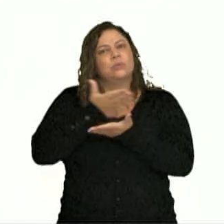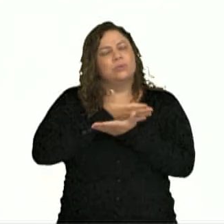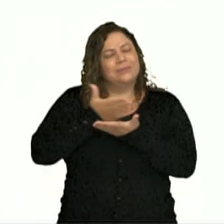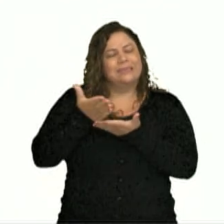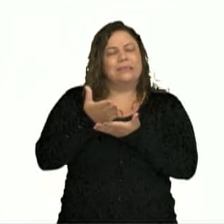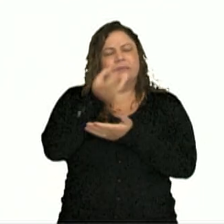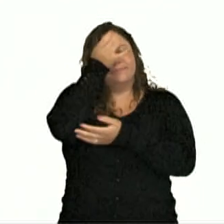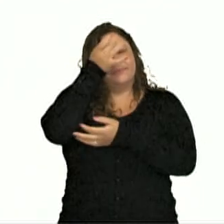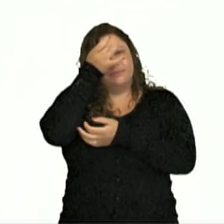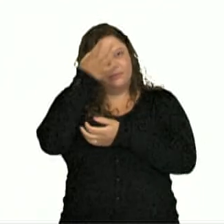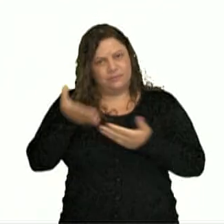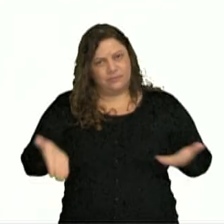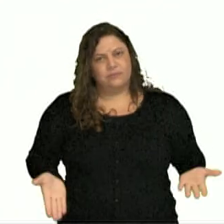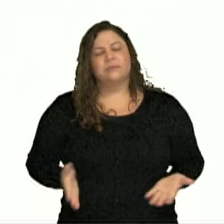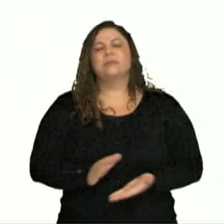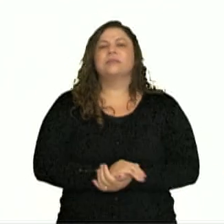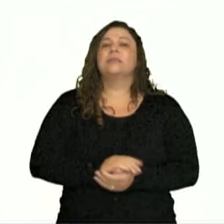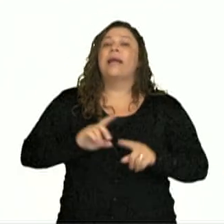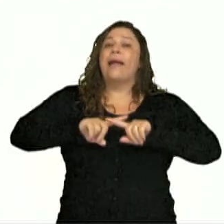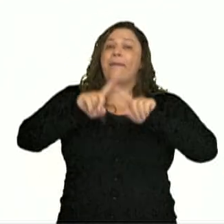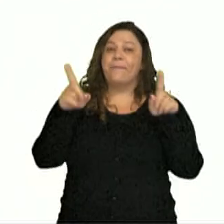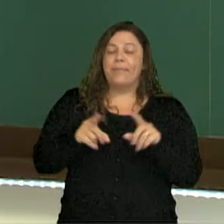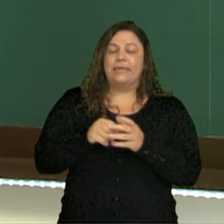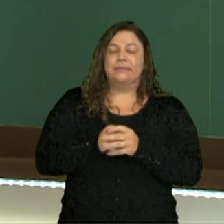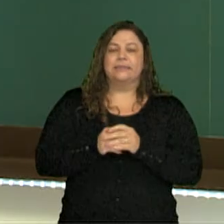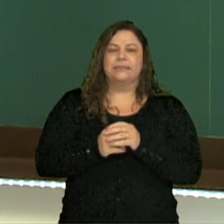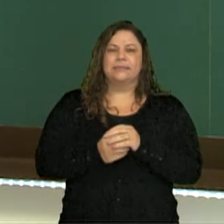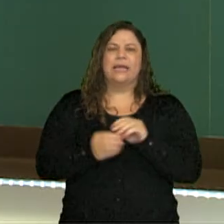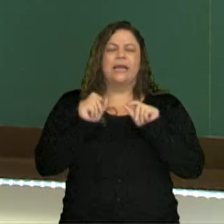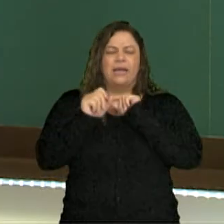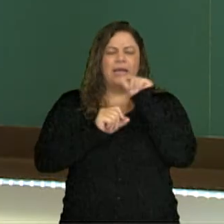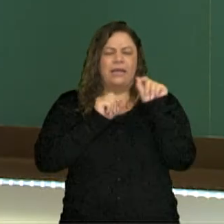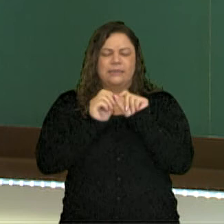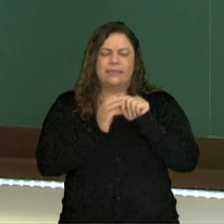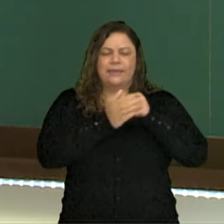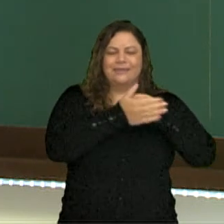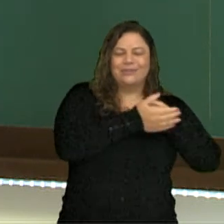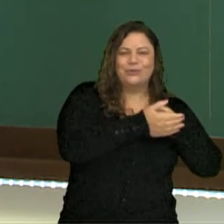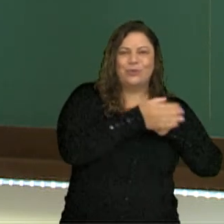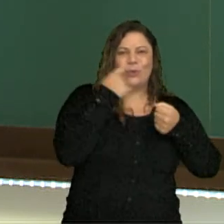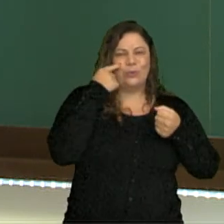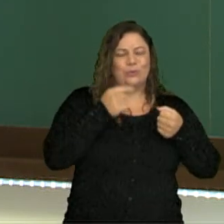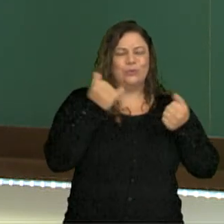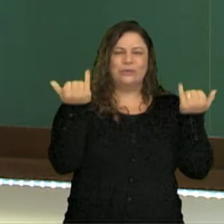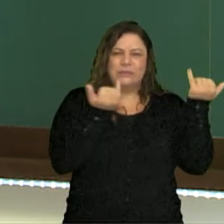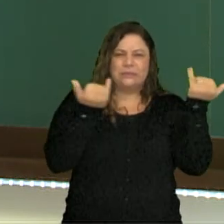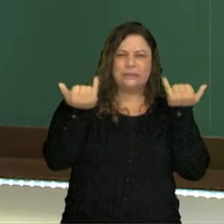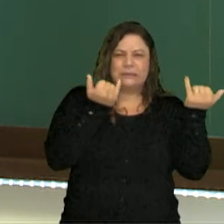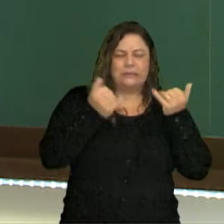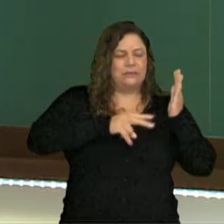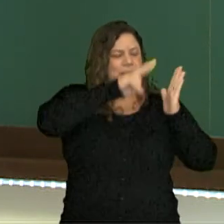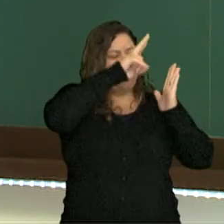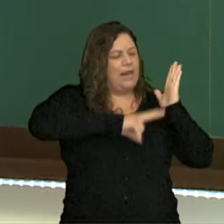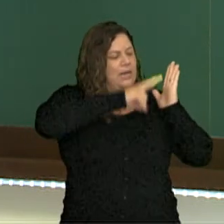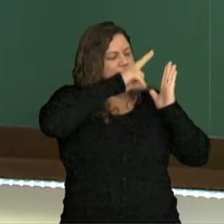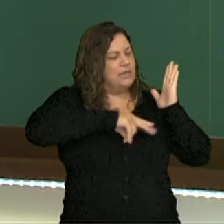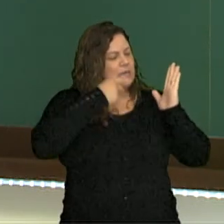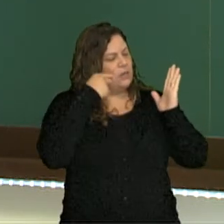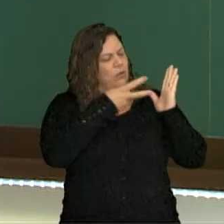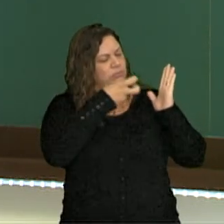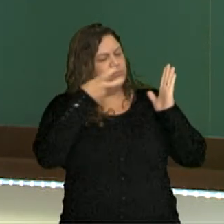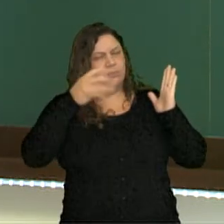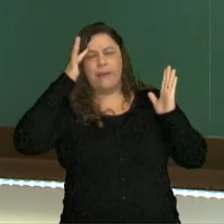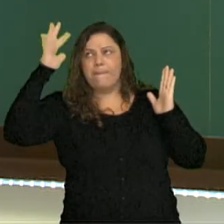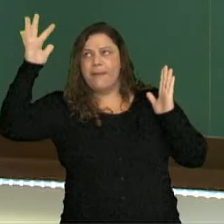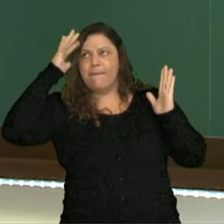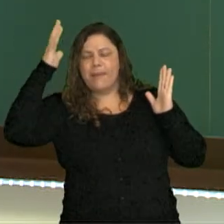bastante facilidade. Já as informações implícitas é aquela leitura que você faz com mais atenção, com reflexão, aquilo